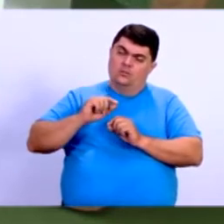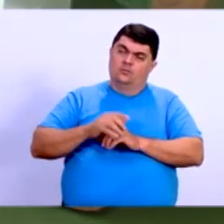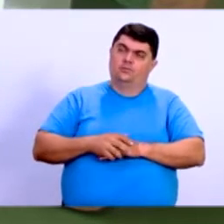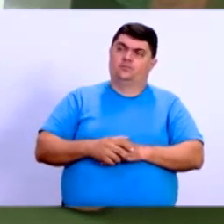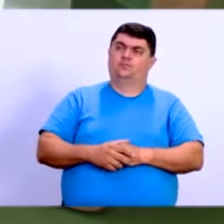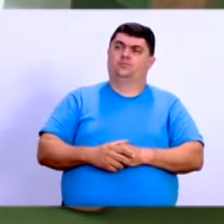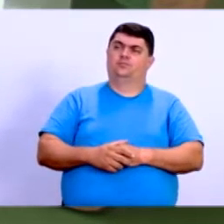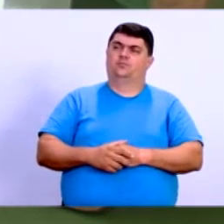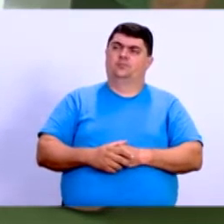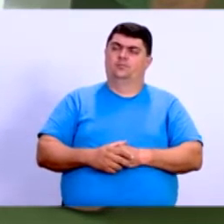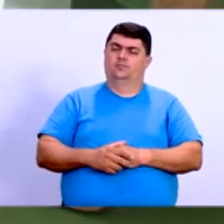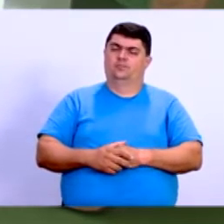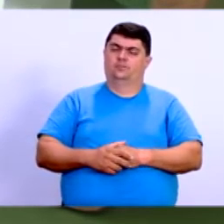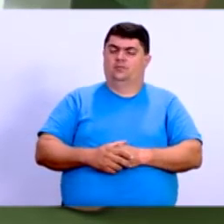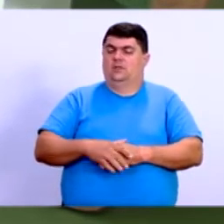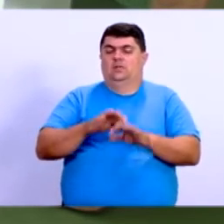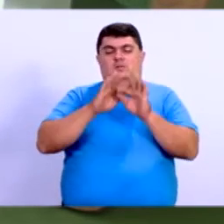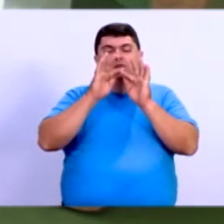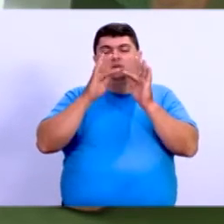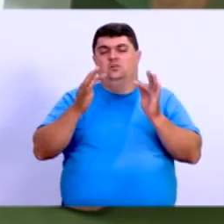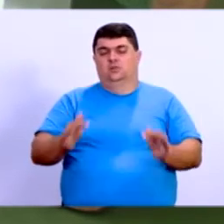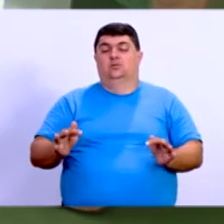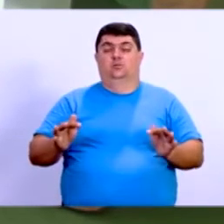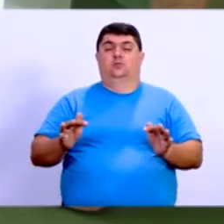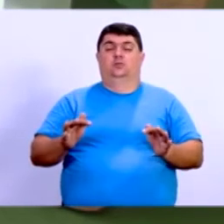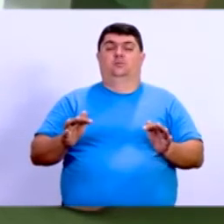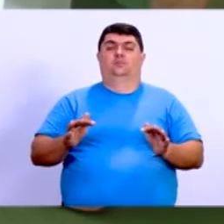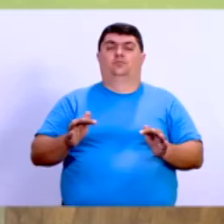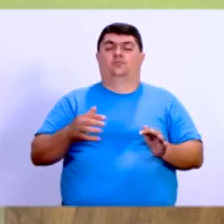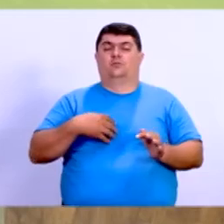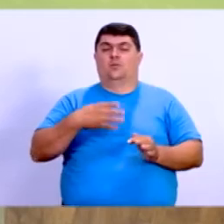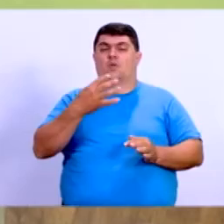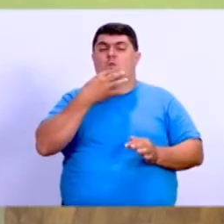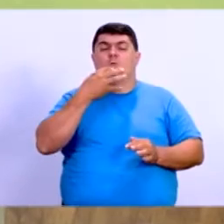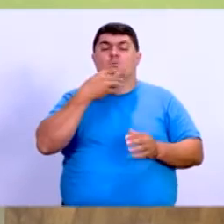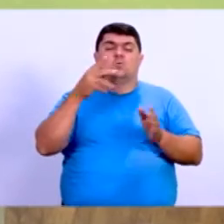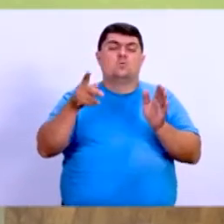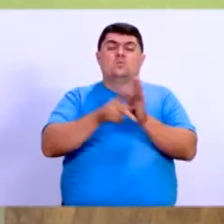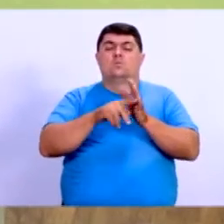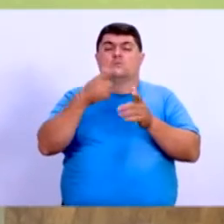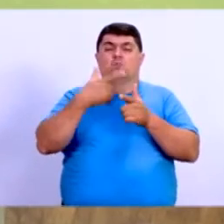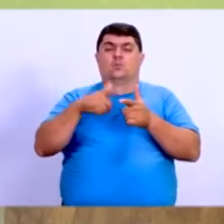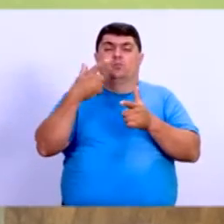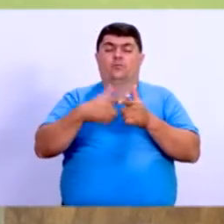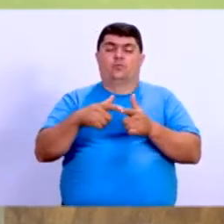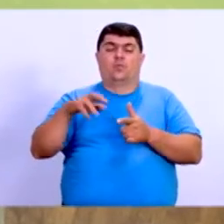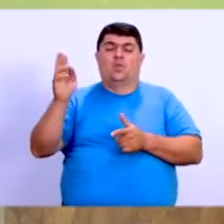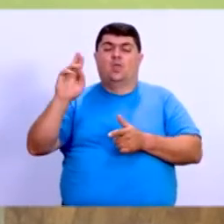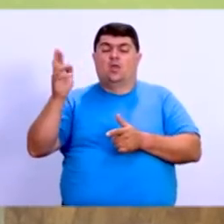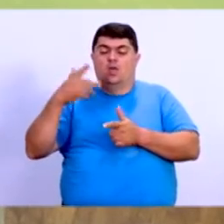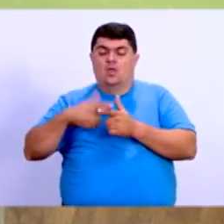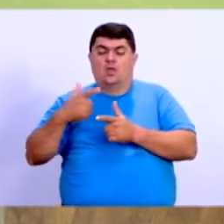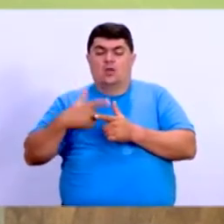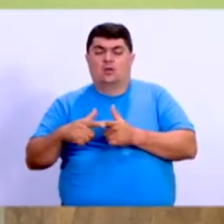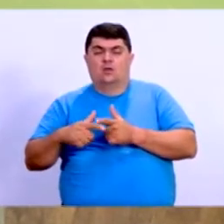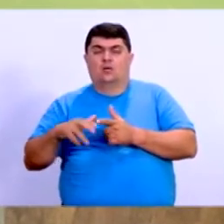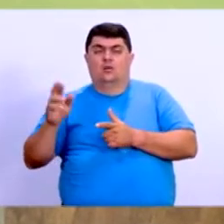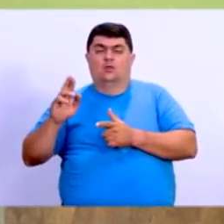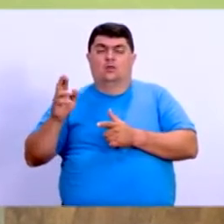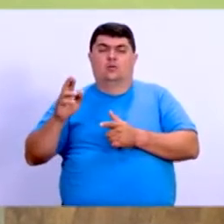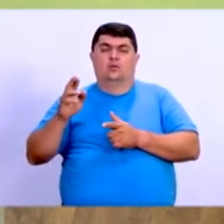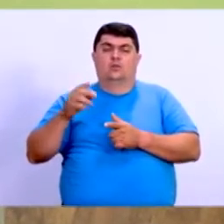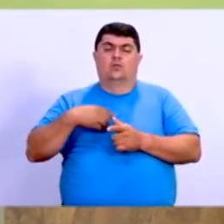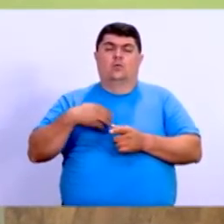alunos? Olha, é bem simples, pessoal. Conhecer o problema. quem é o meu problema, escrevam um